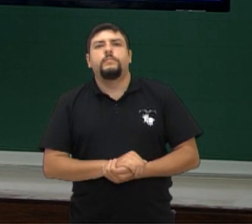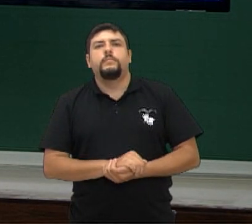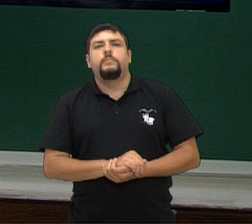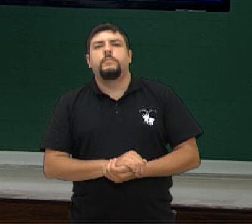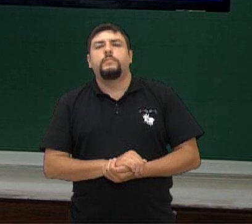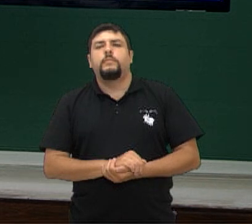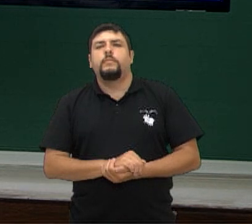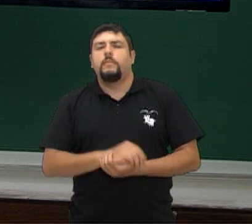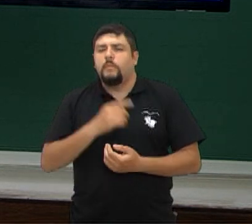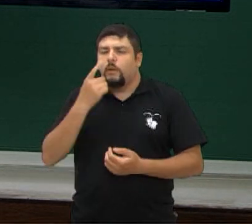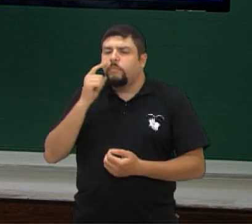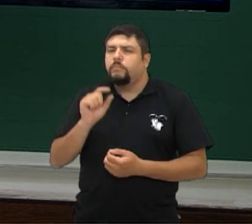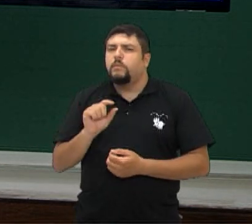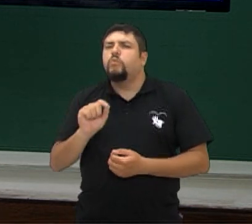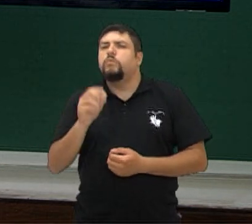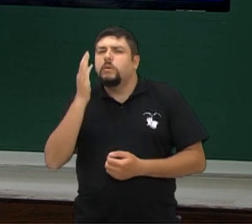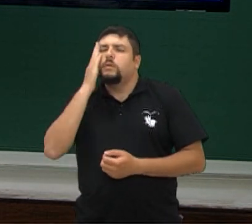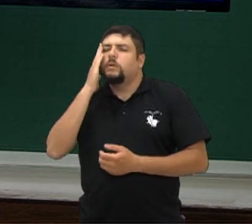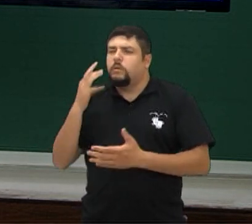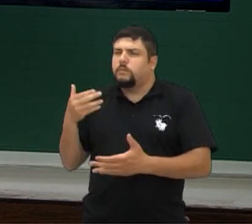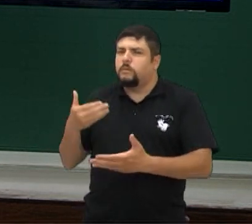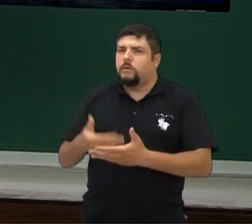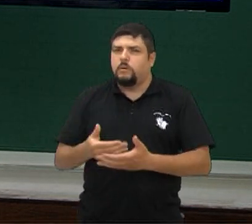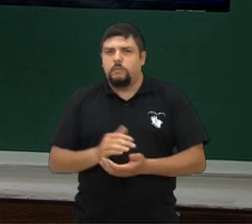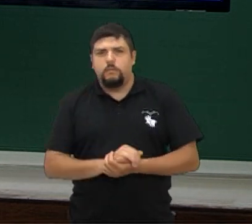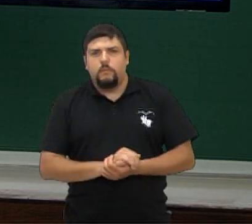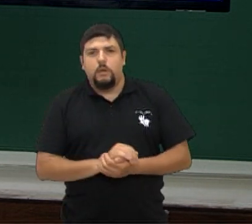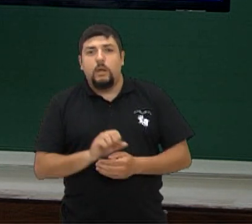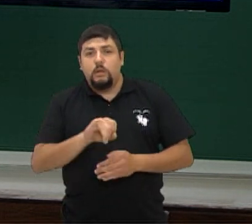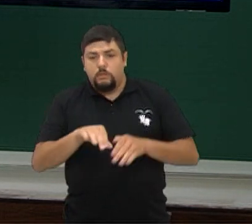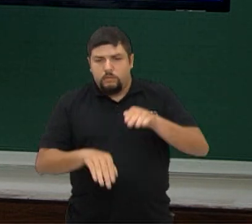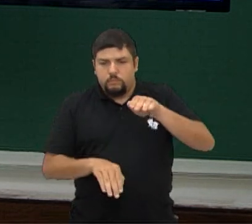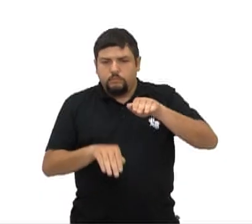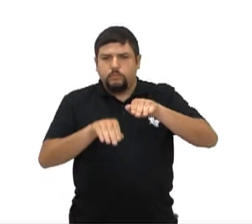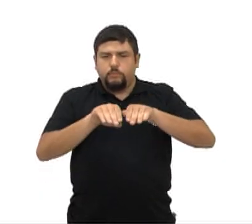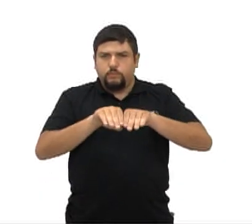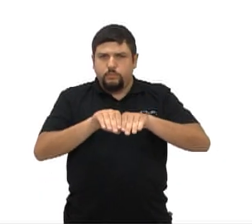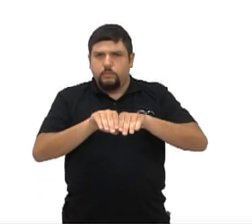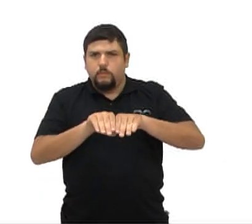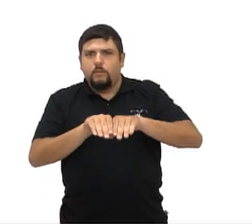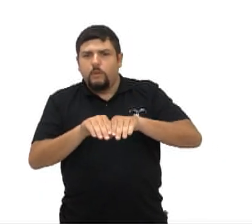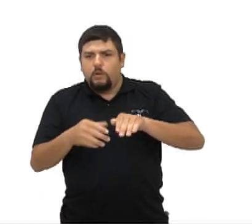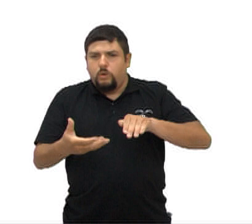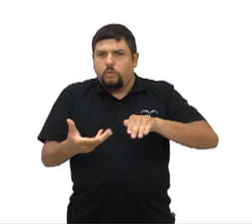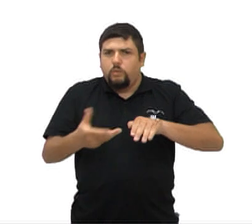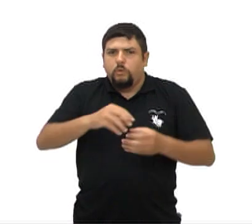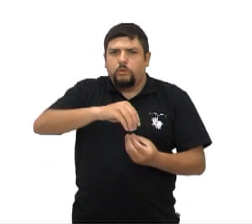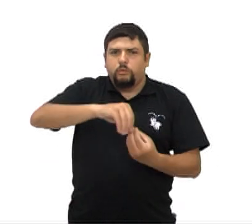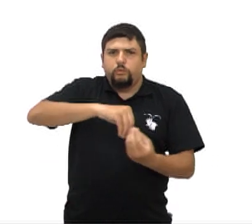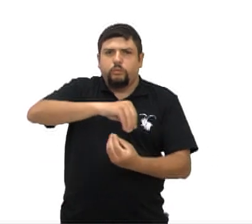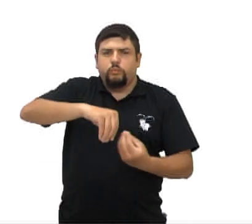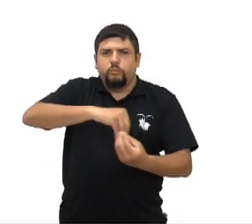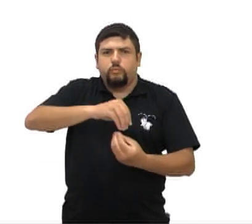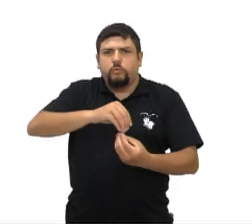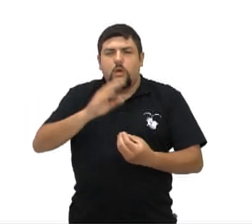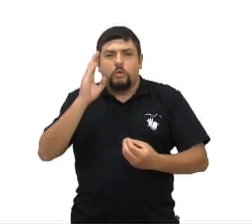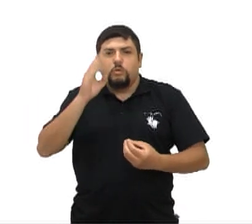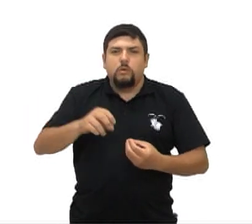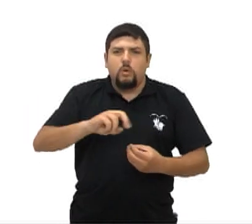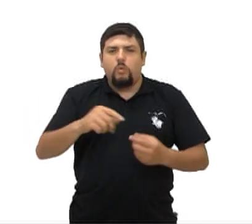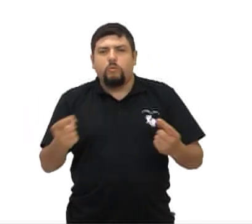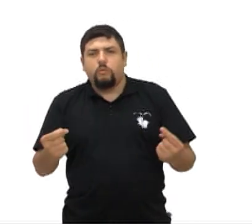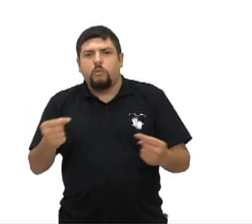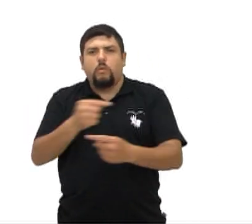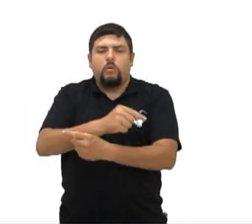o que a gente sabe até agora? Atingido o equilíbrio, as velocidades das reações direta e inversa permanecem